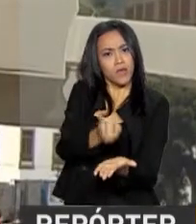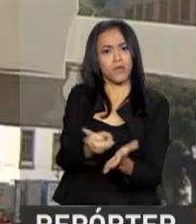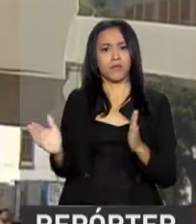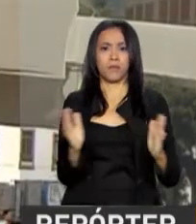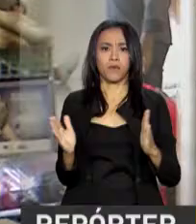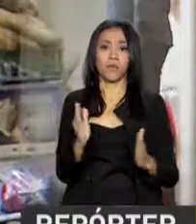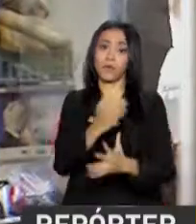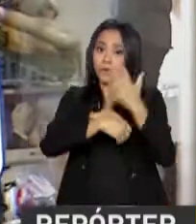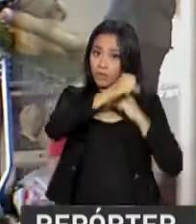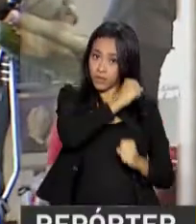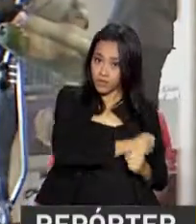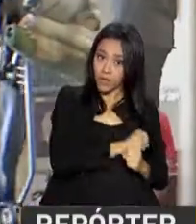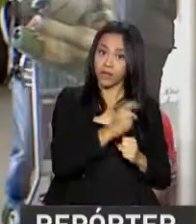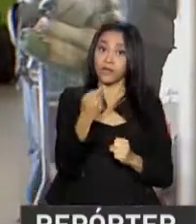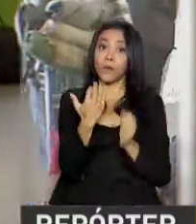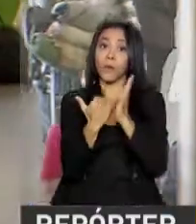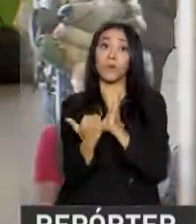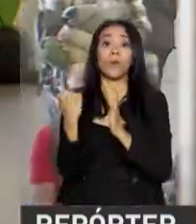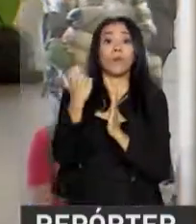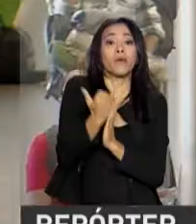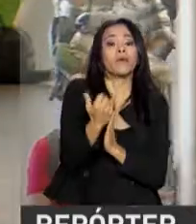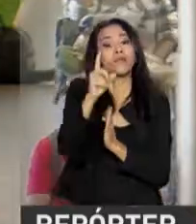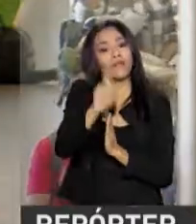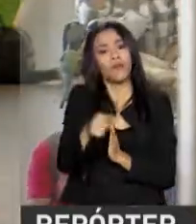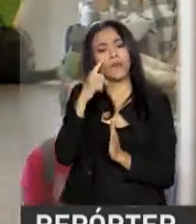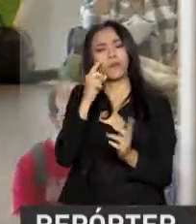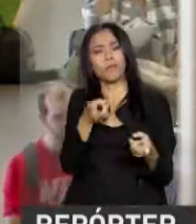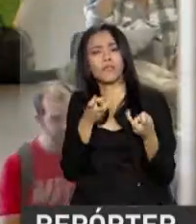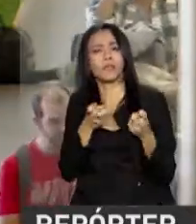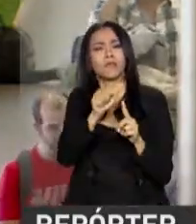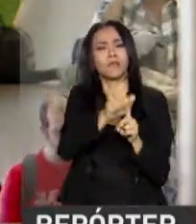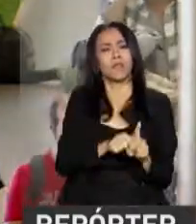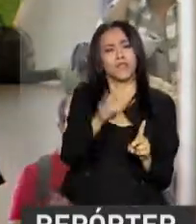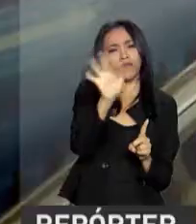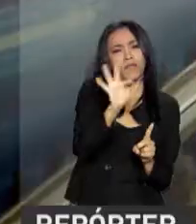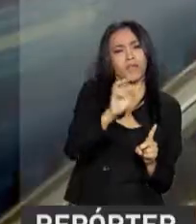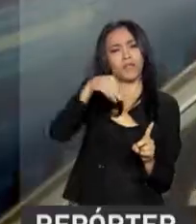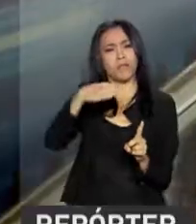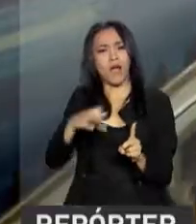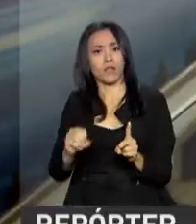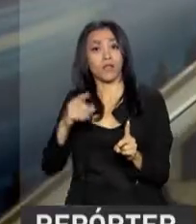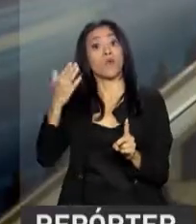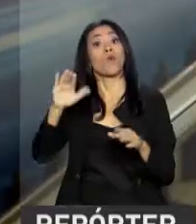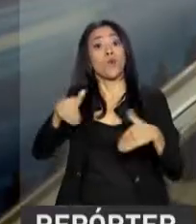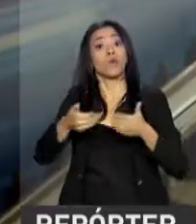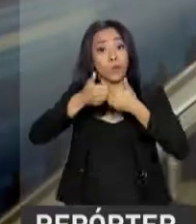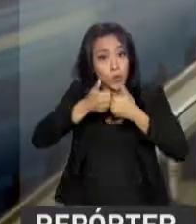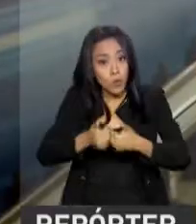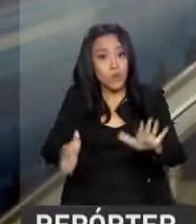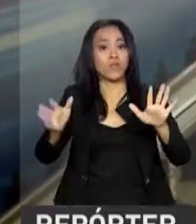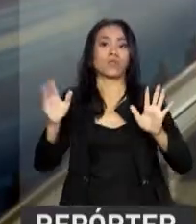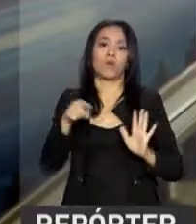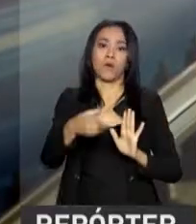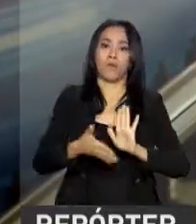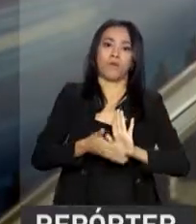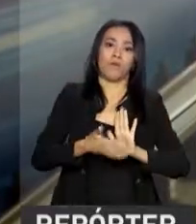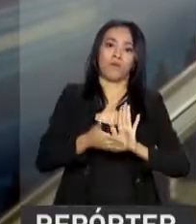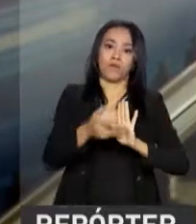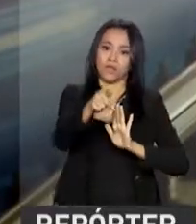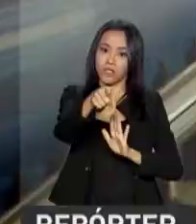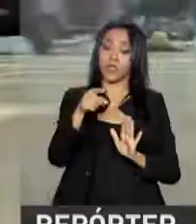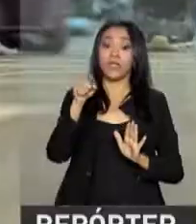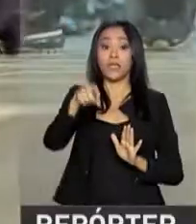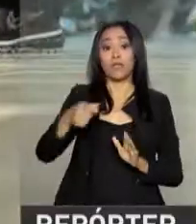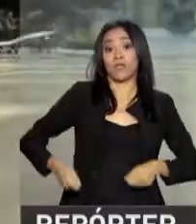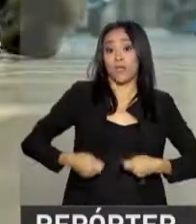do ano passado o crescimento foi observado em fevereiro e março quando a medida entrou em vigor e com base na média de gastos dos